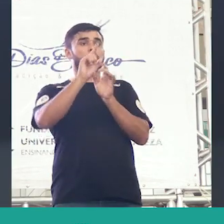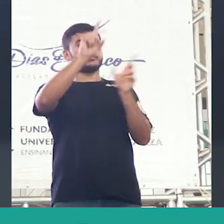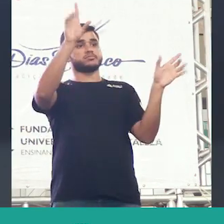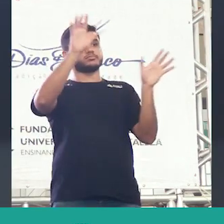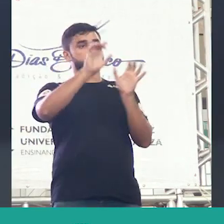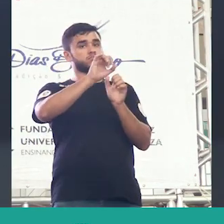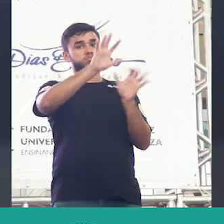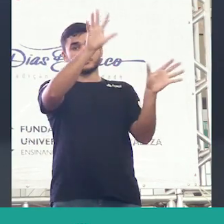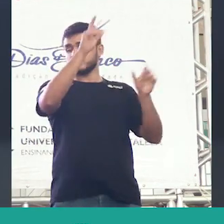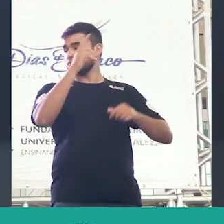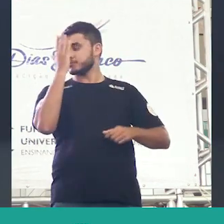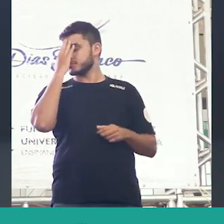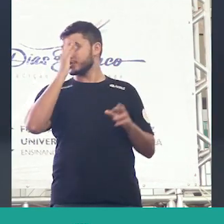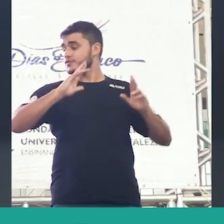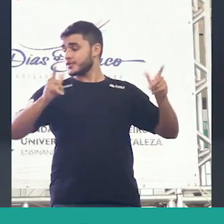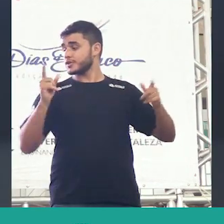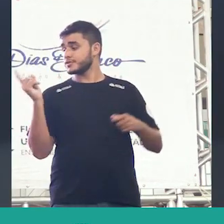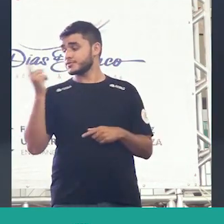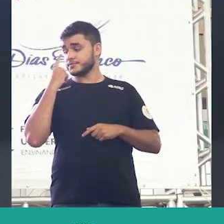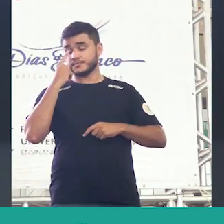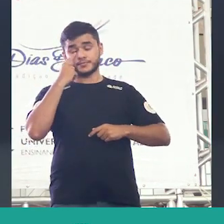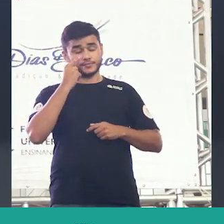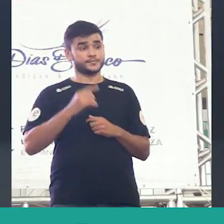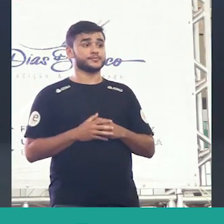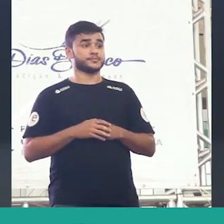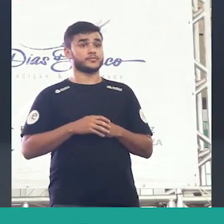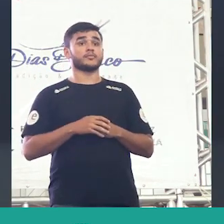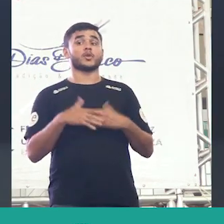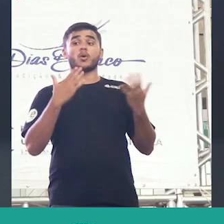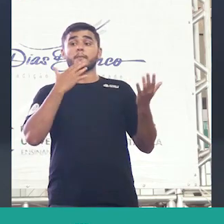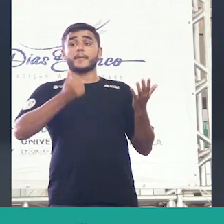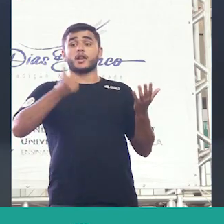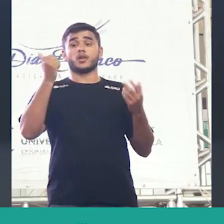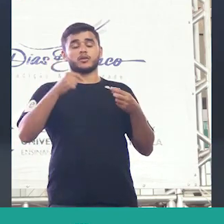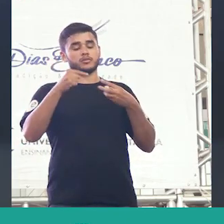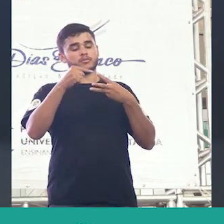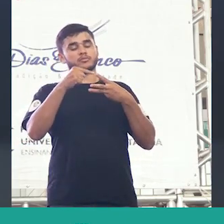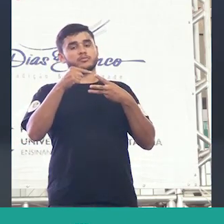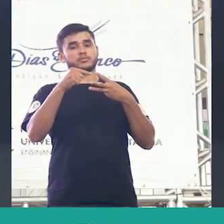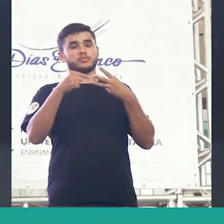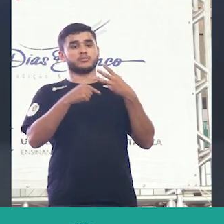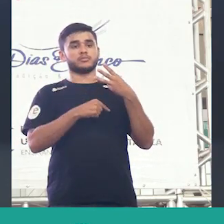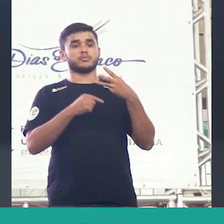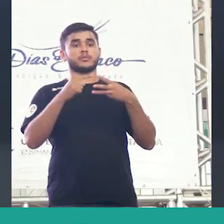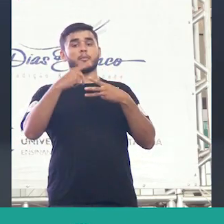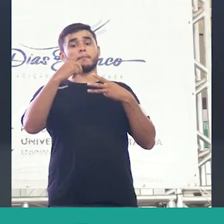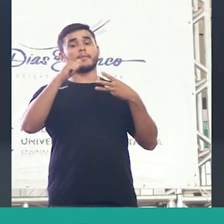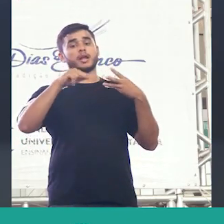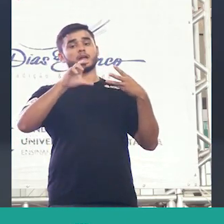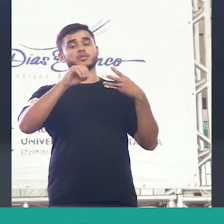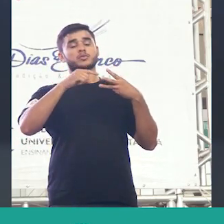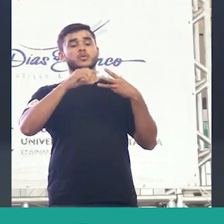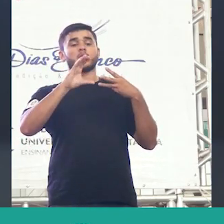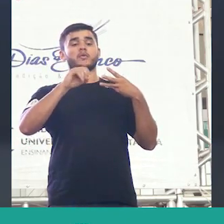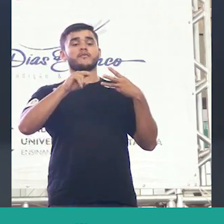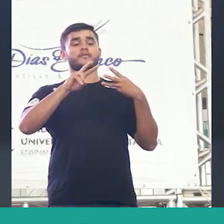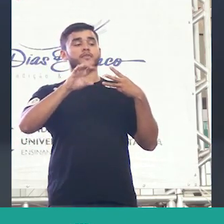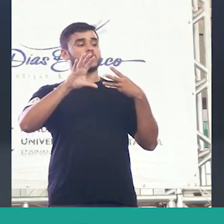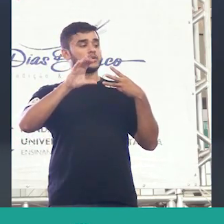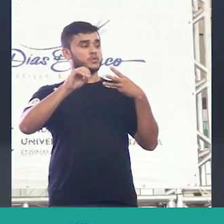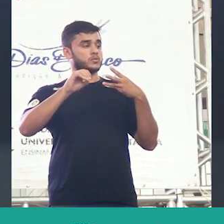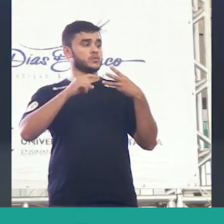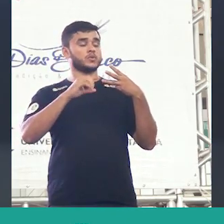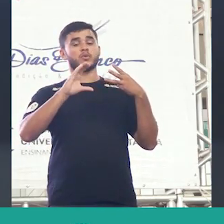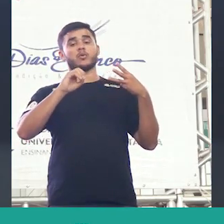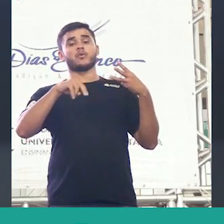aqui com o Harodinho. É melhor captar luz, pegar essas ondas eletromagnéticas no espelho plano, côncavo ou convexo?